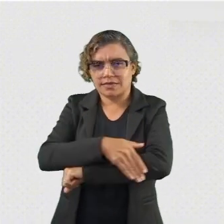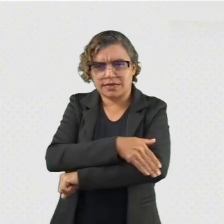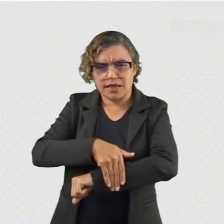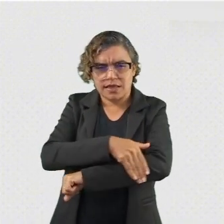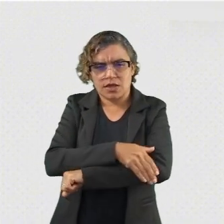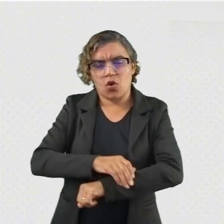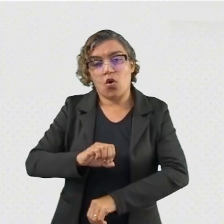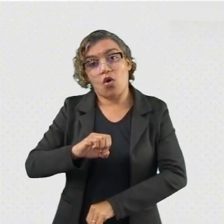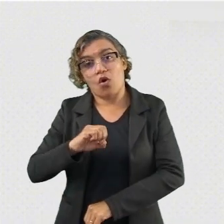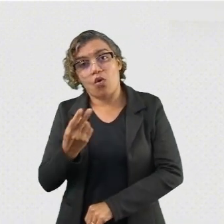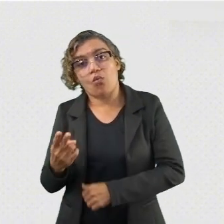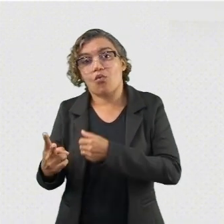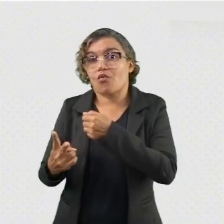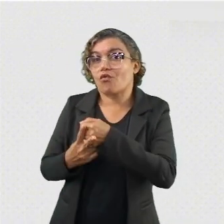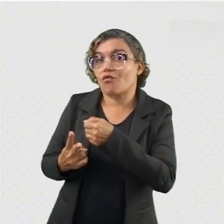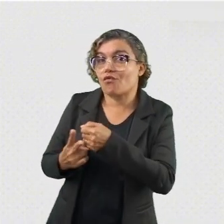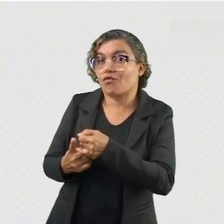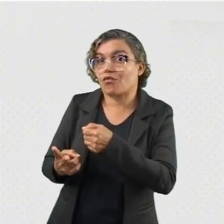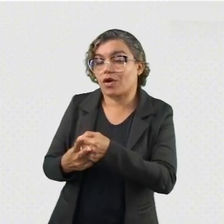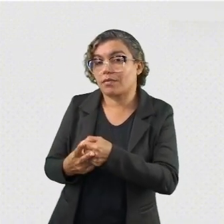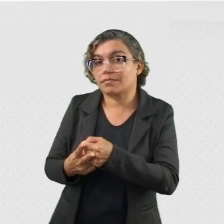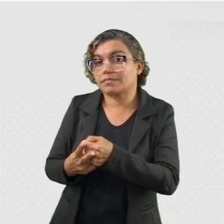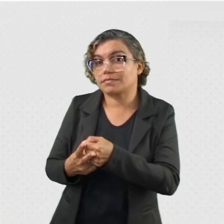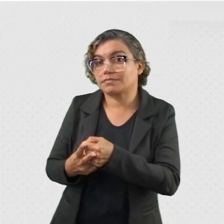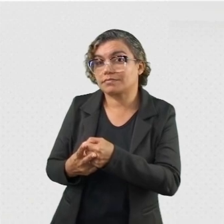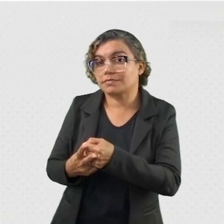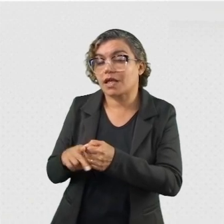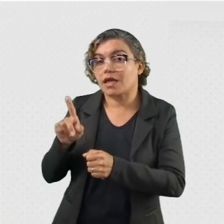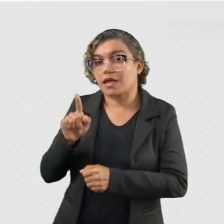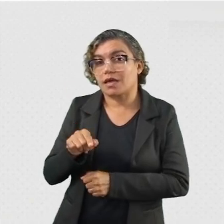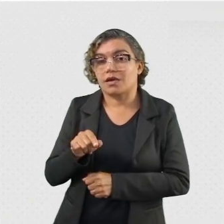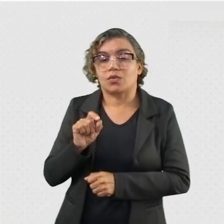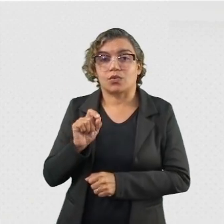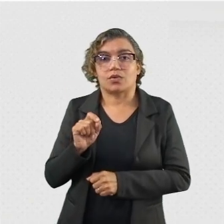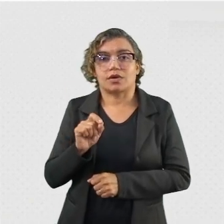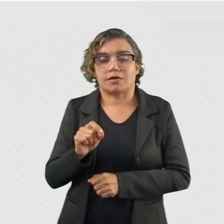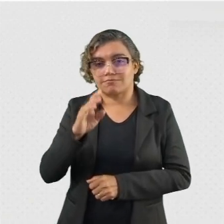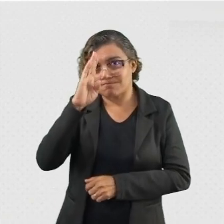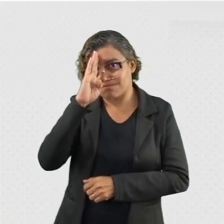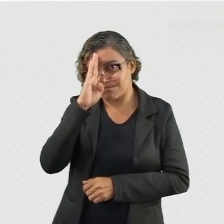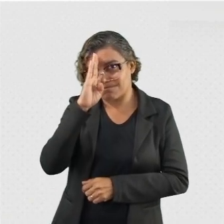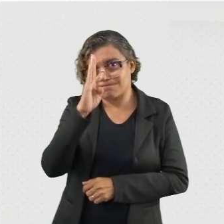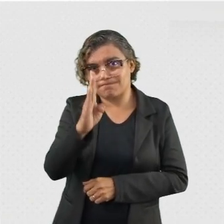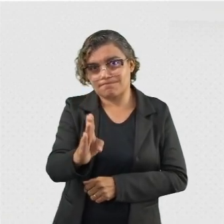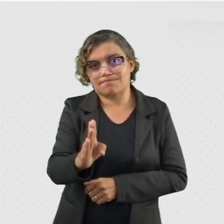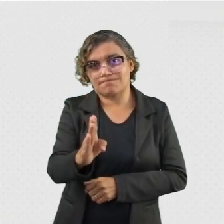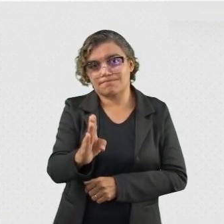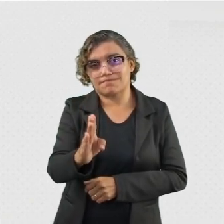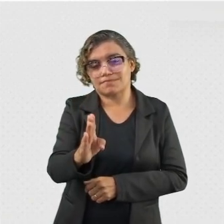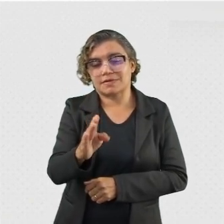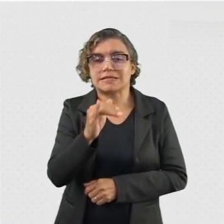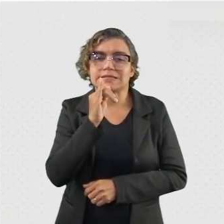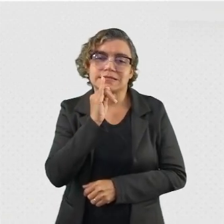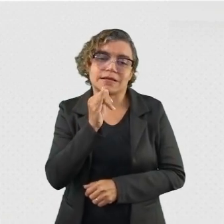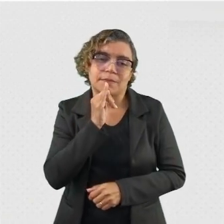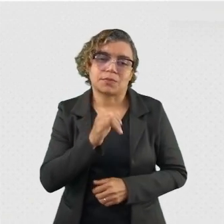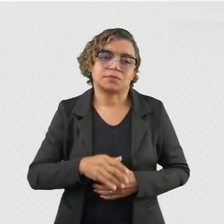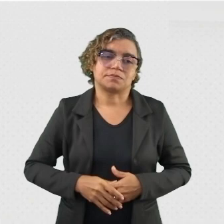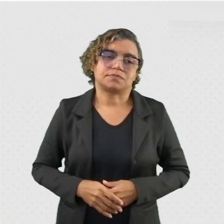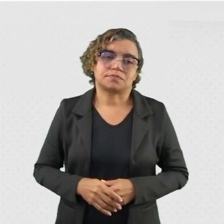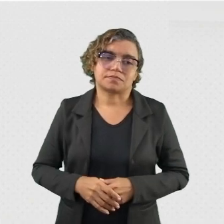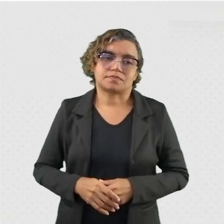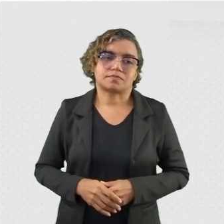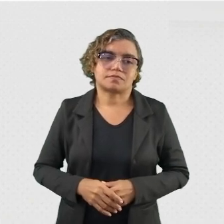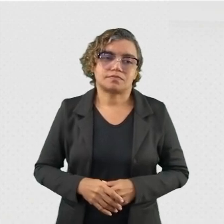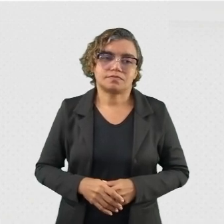como um verbo, que seria o verbo address, que é você direcionar algo. Então, por exemplo,